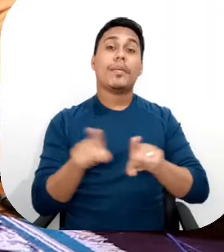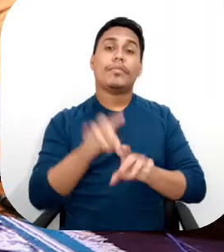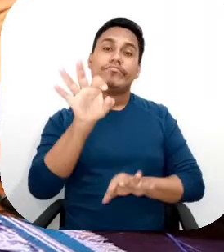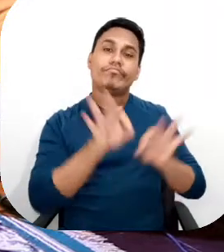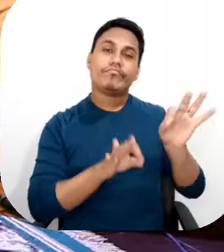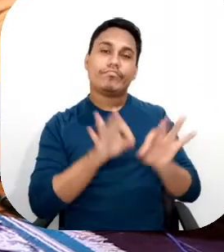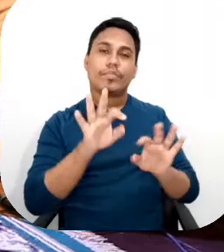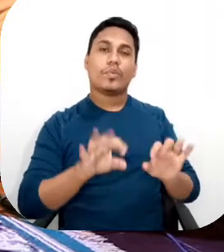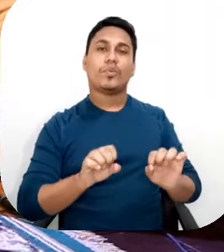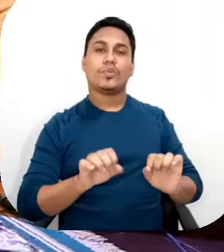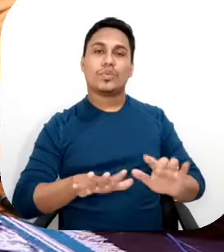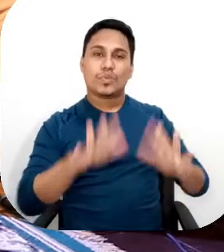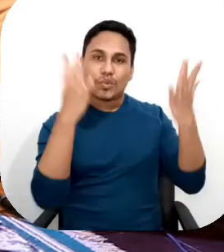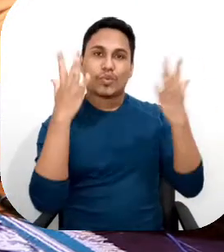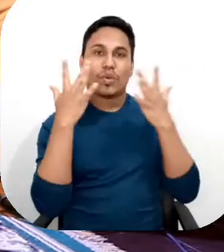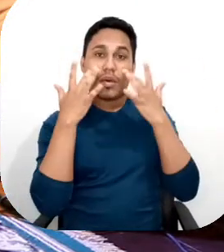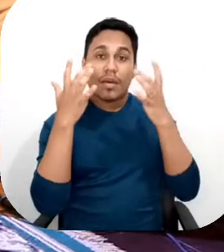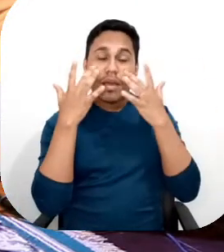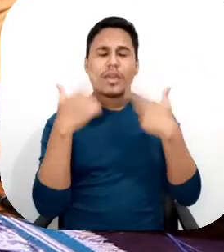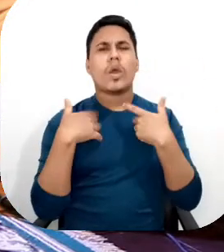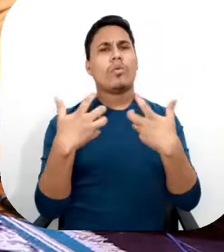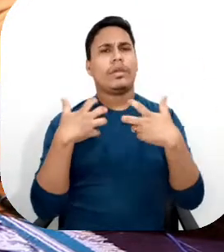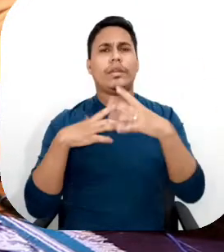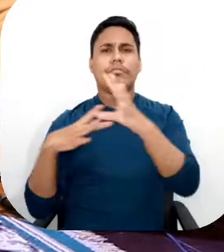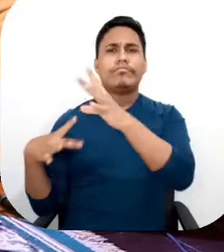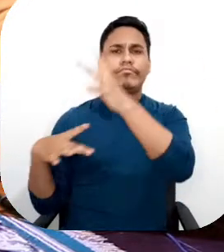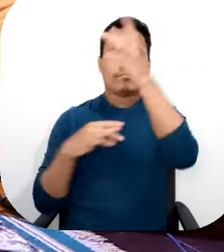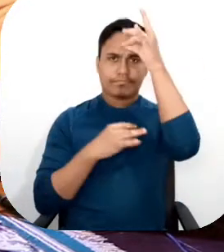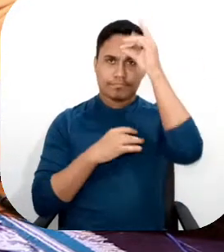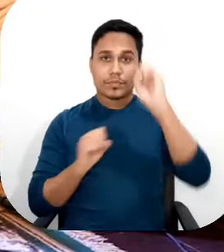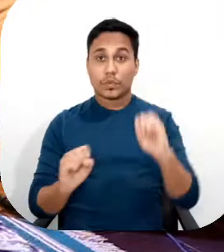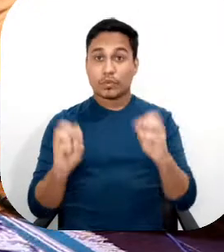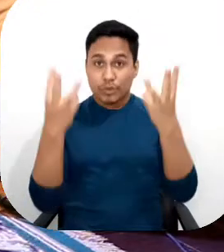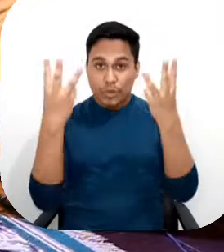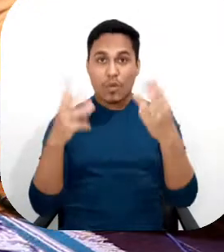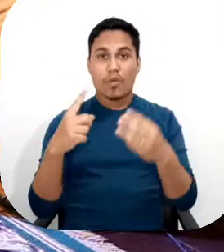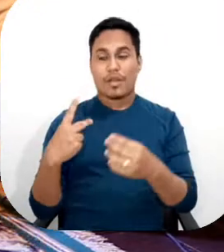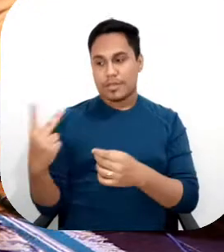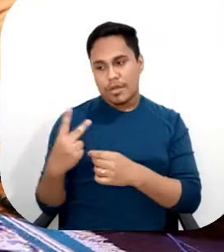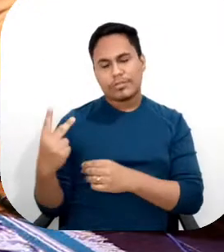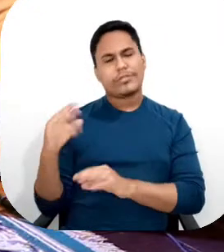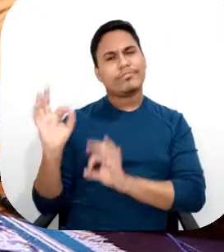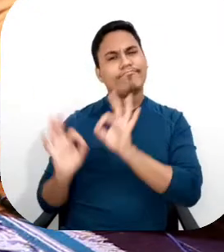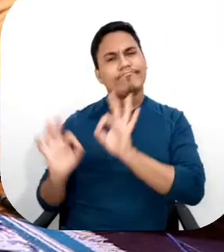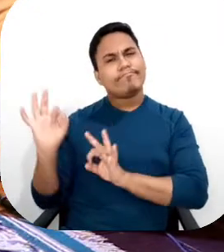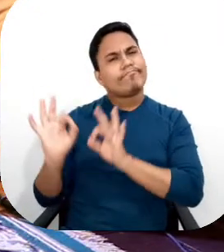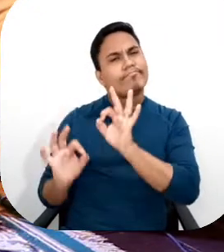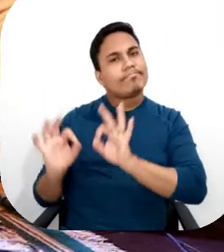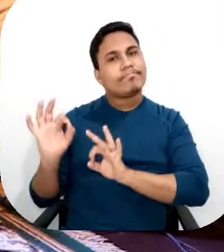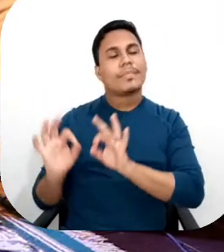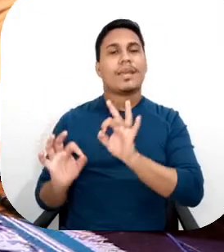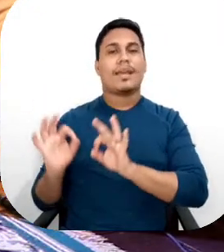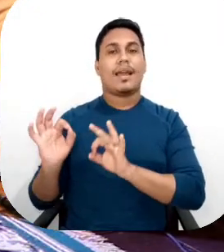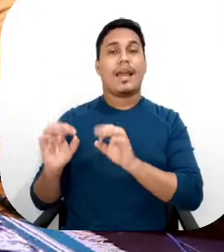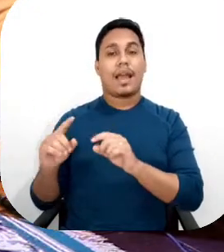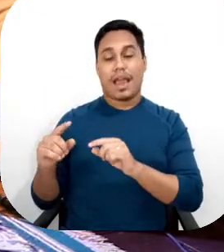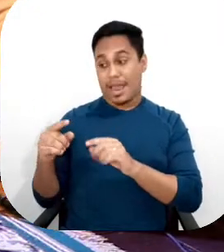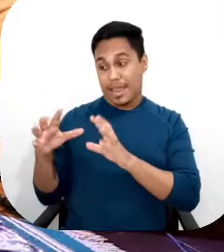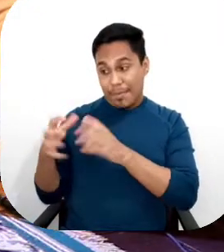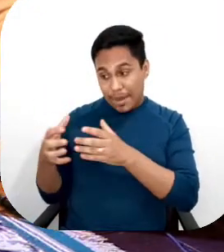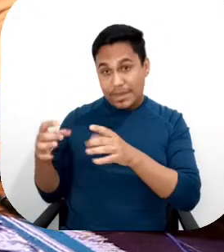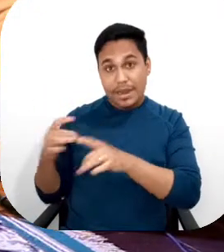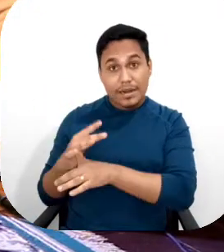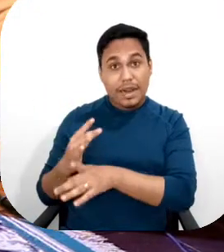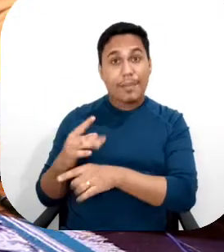espetáculo, então foi muita referência, eu queria um show performático. E a gente foi desenvolvendo, depois da Luiz e a Casa dos